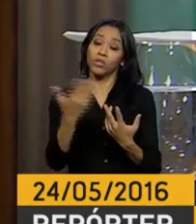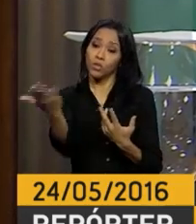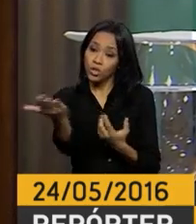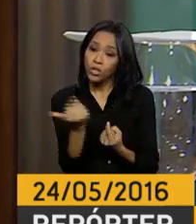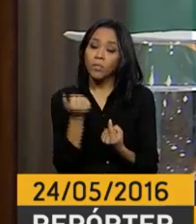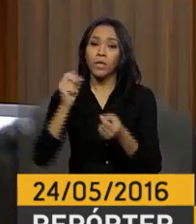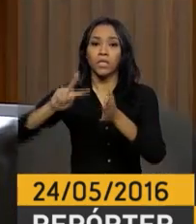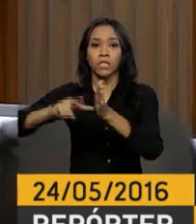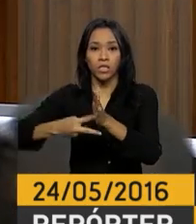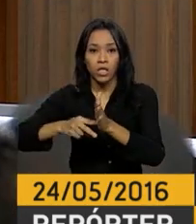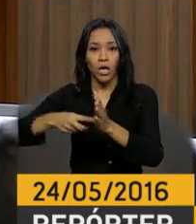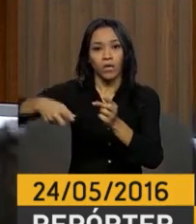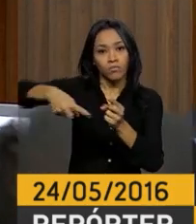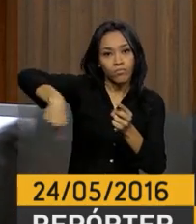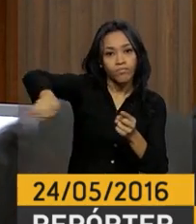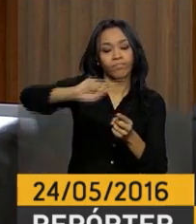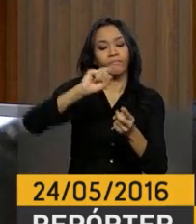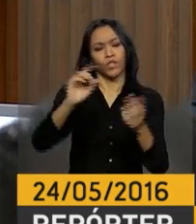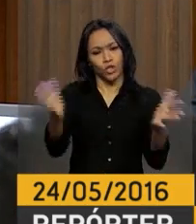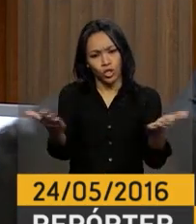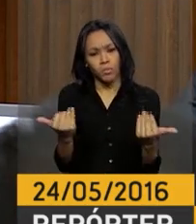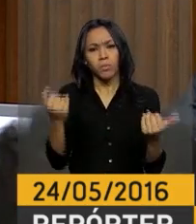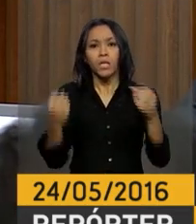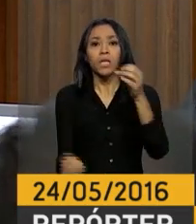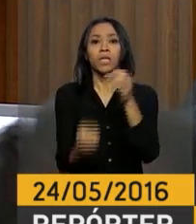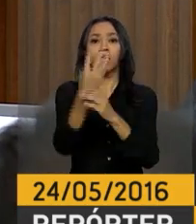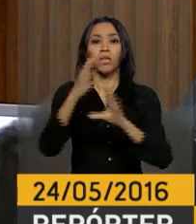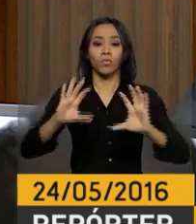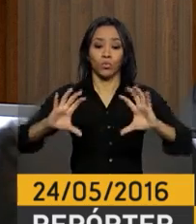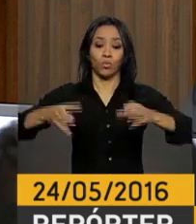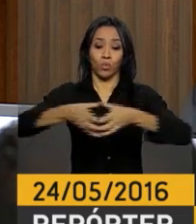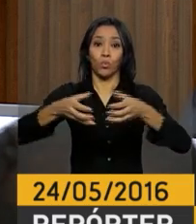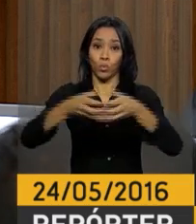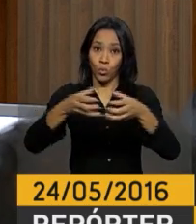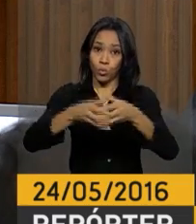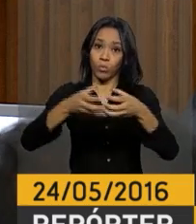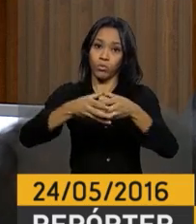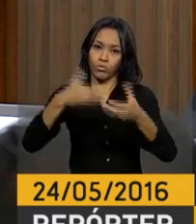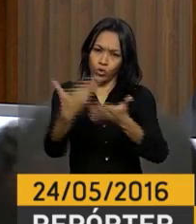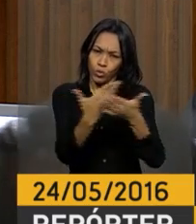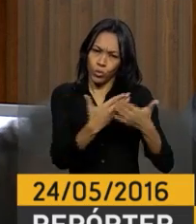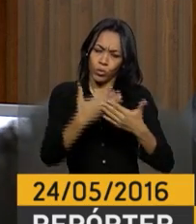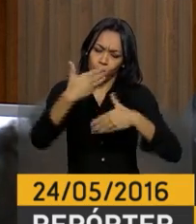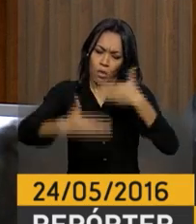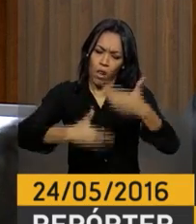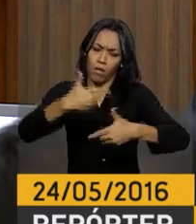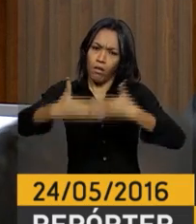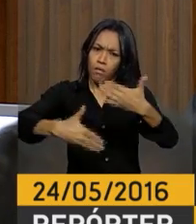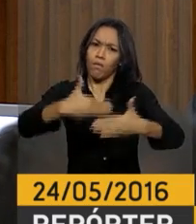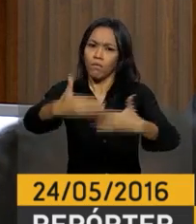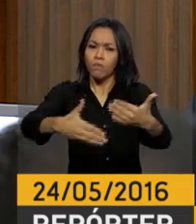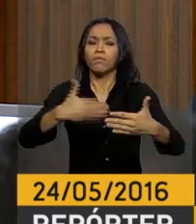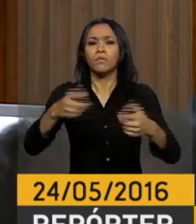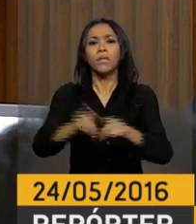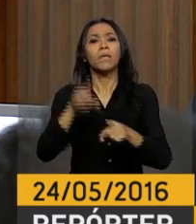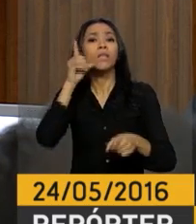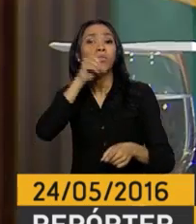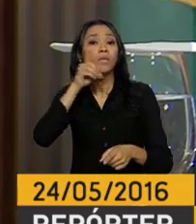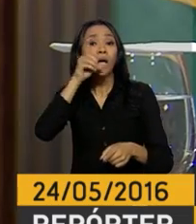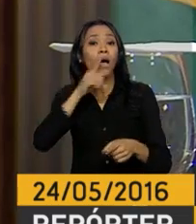centrais sindicais, criamos um grupo com as centrais sindicais, com deputados que já se habilitaram perante a Casa